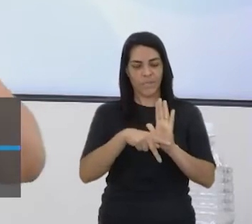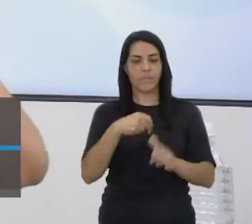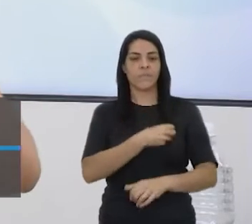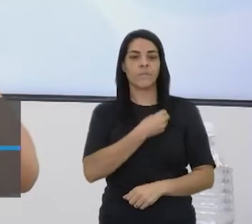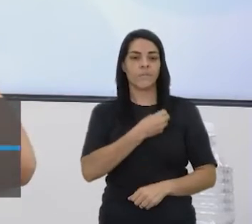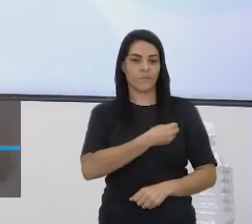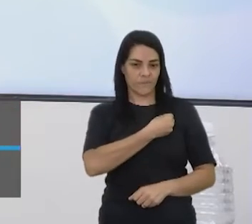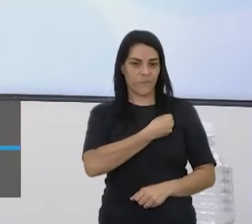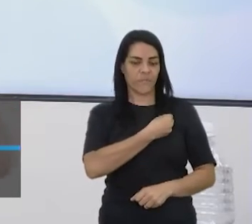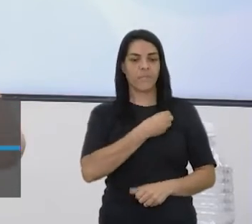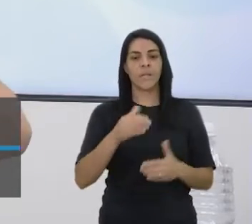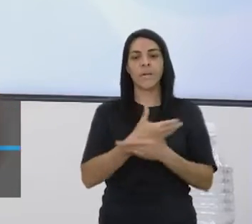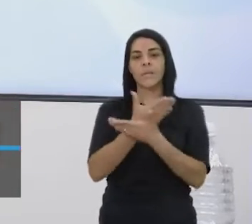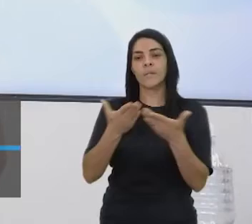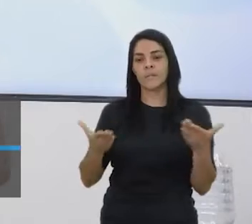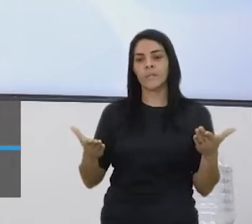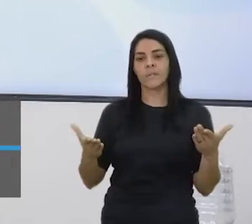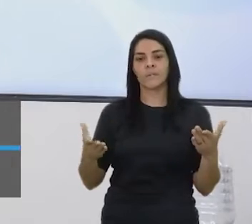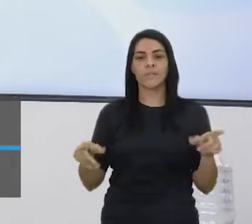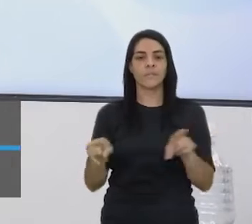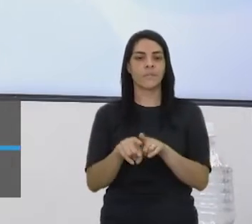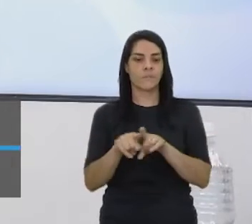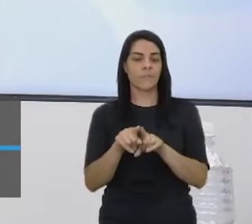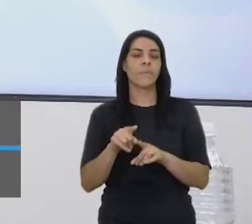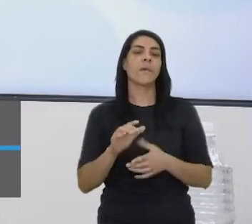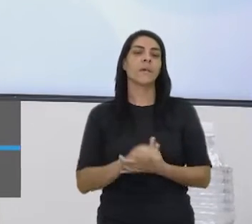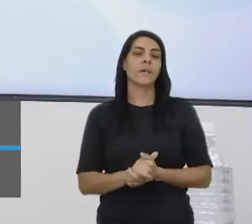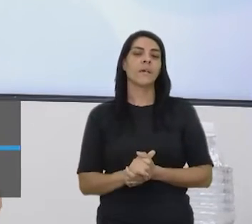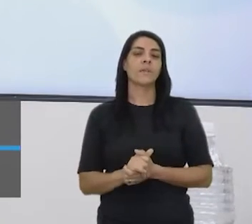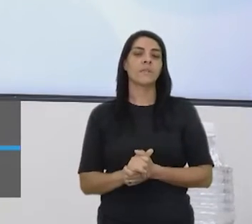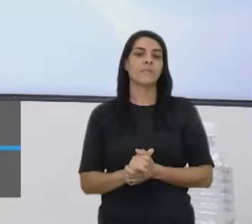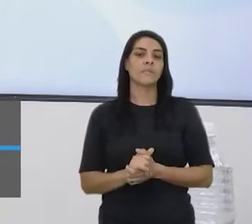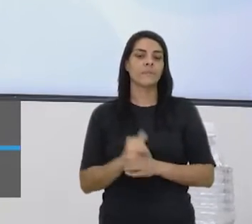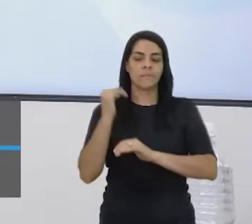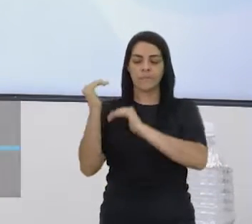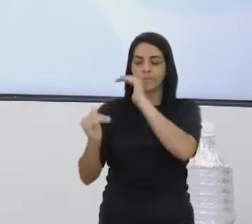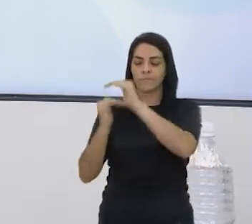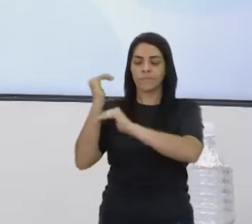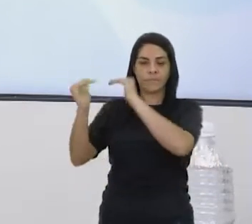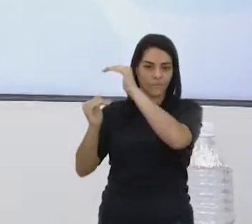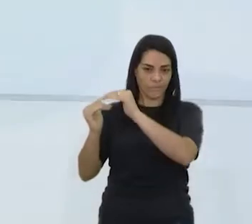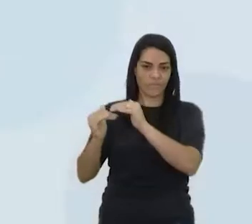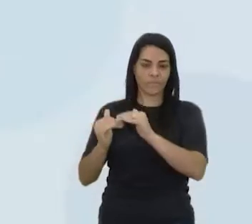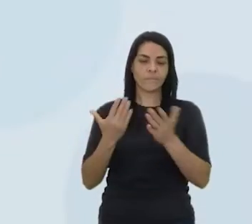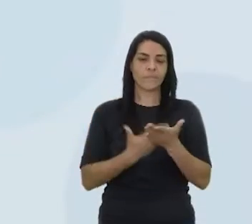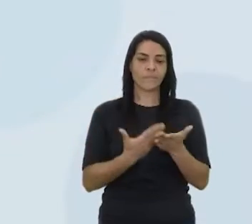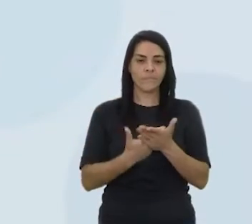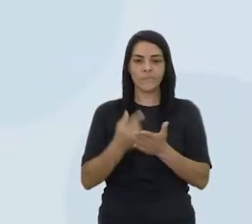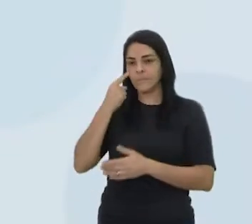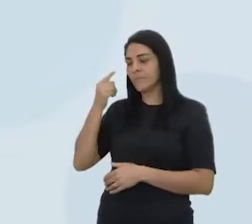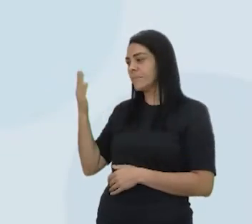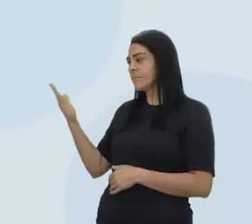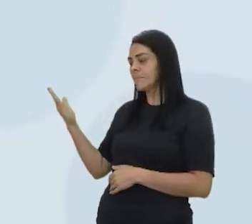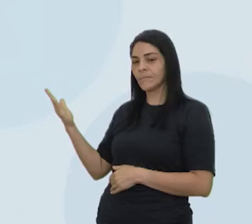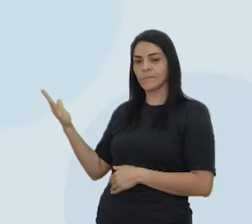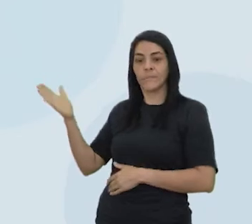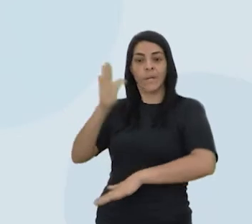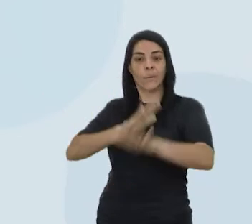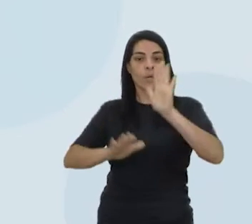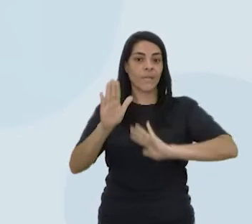assim como nós também é inconstante construção então a aula que eu escolhi para a gente hoje vai aparecer aí para vocês é